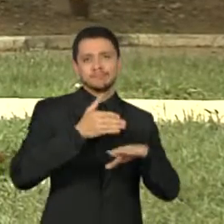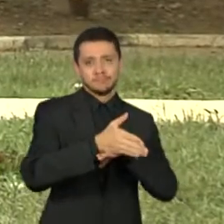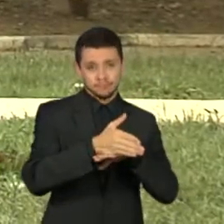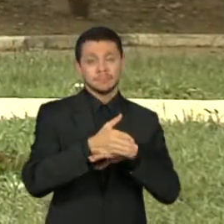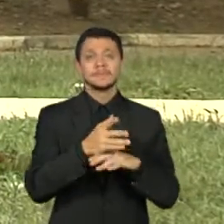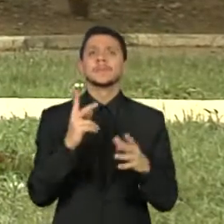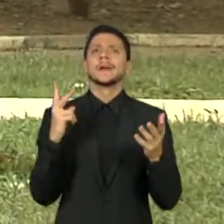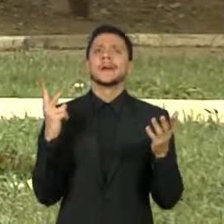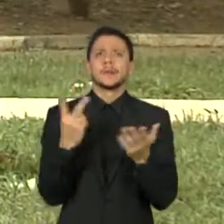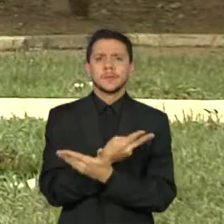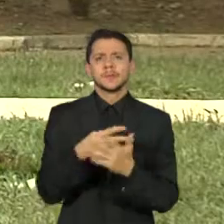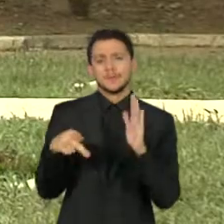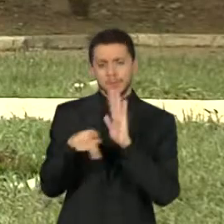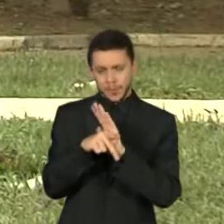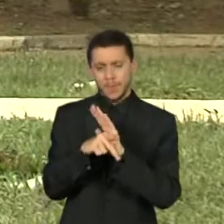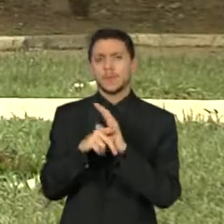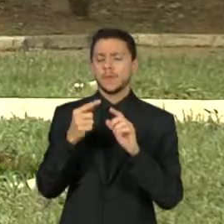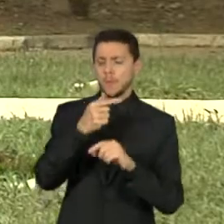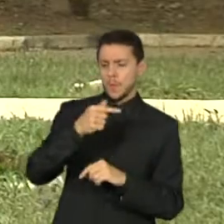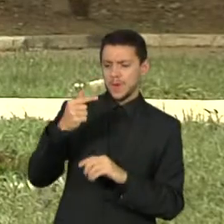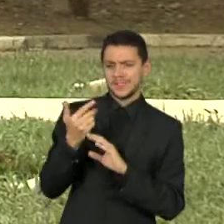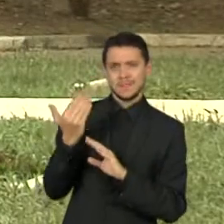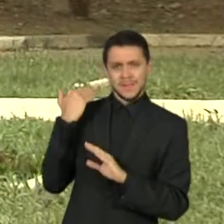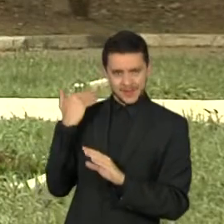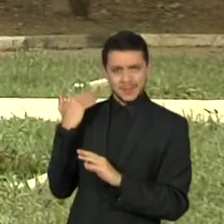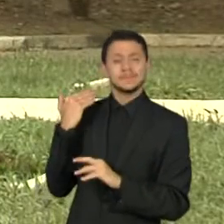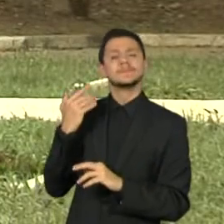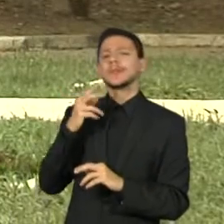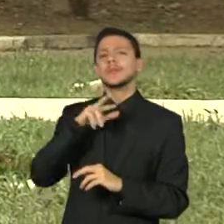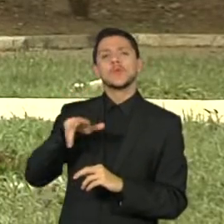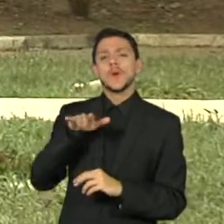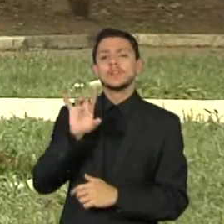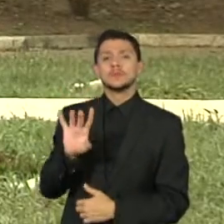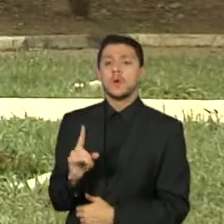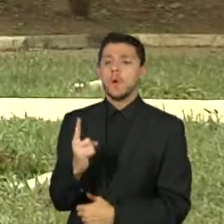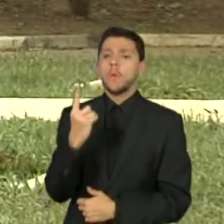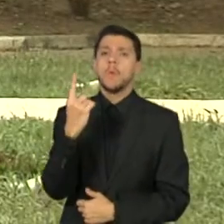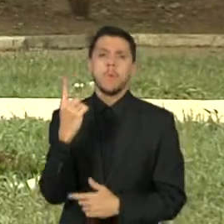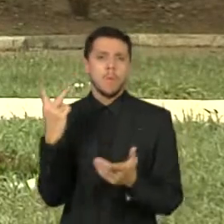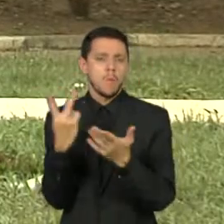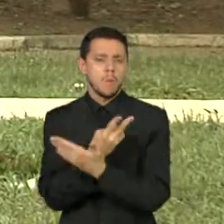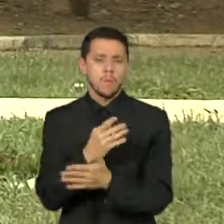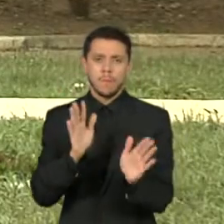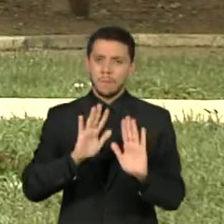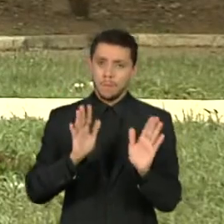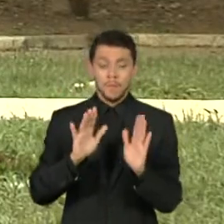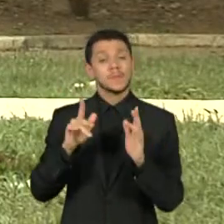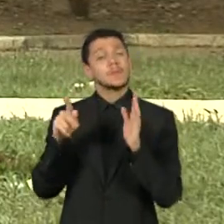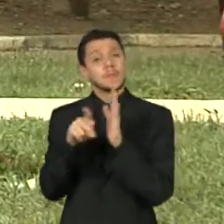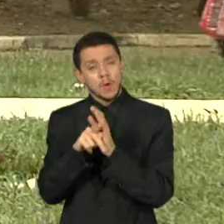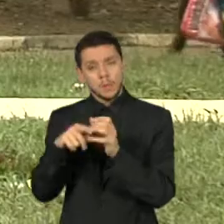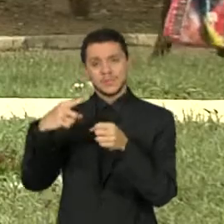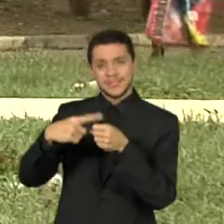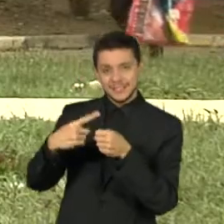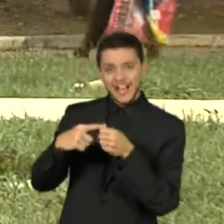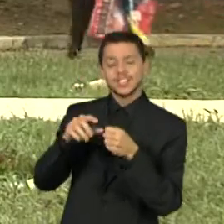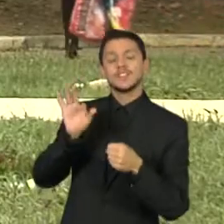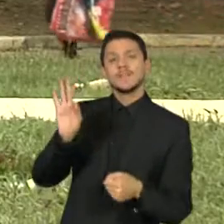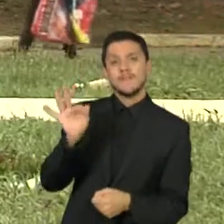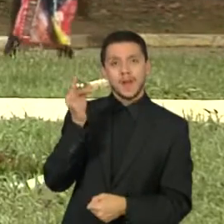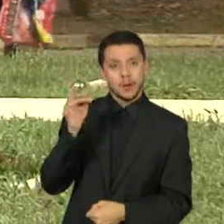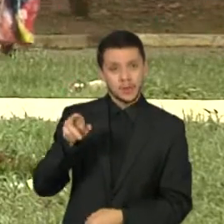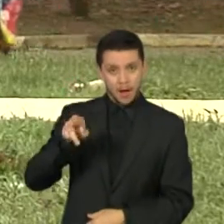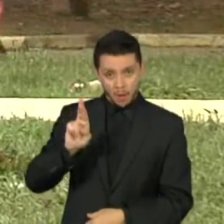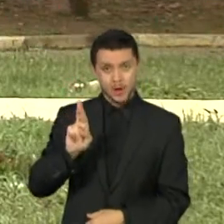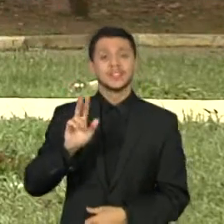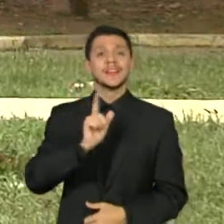tragédia ocorrida aqui há uma semana não se referem a um caso isolado. O município de Franco da Rocha tem cerca de